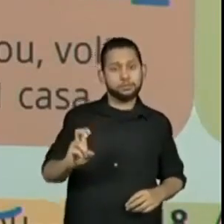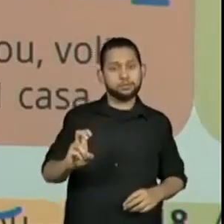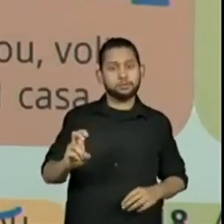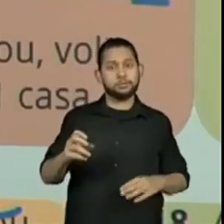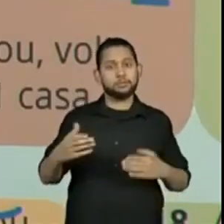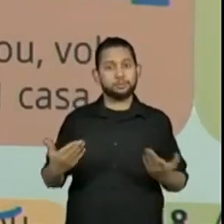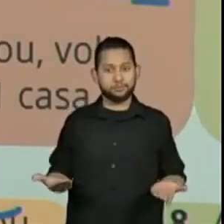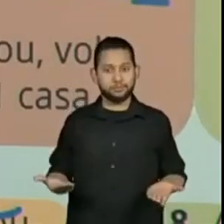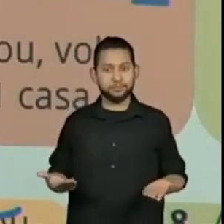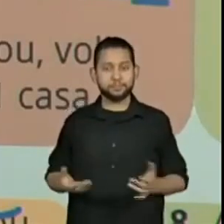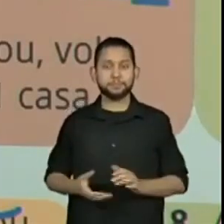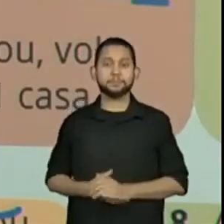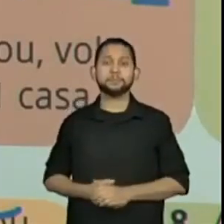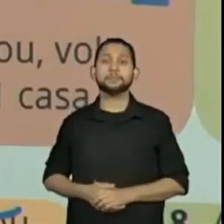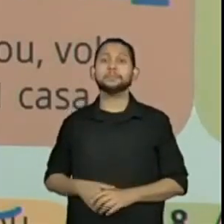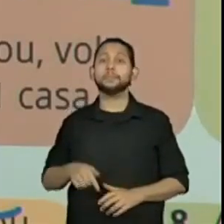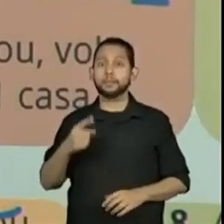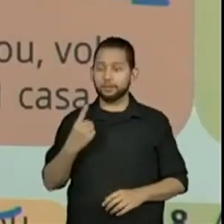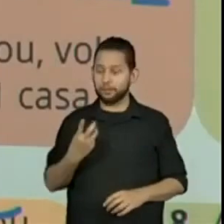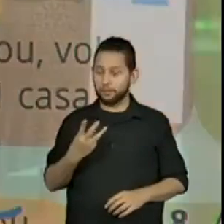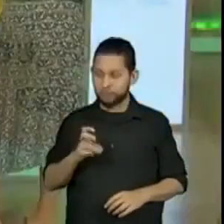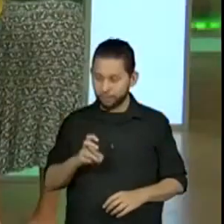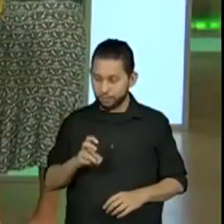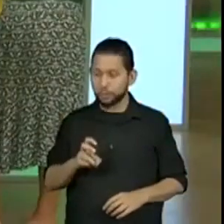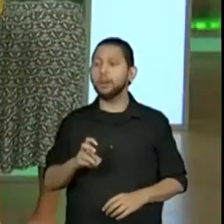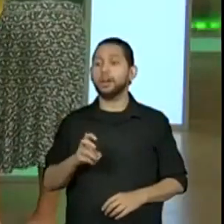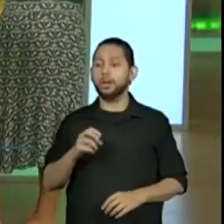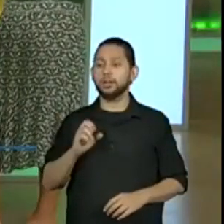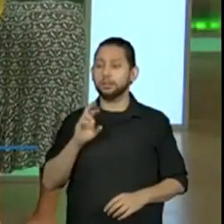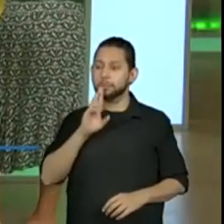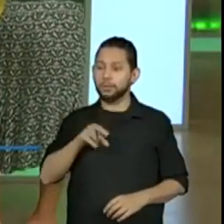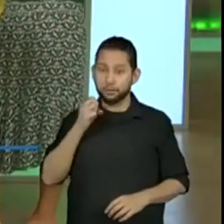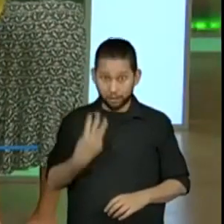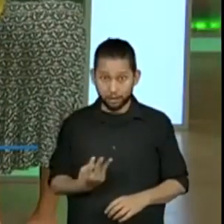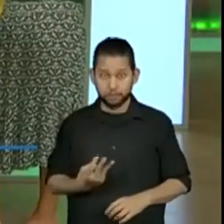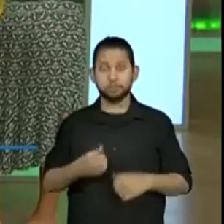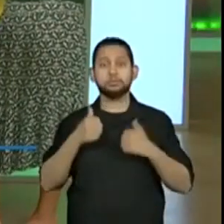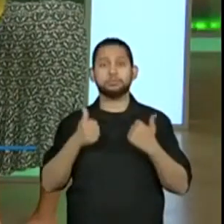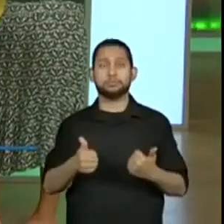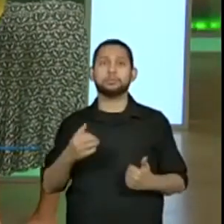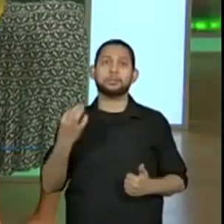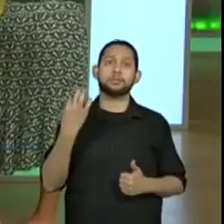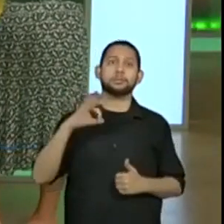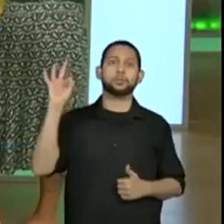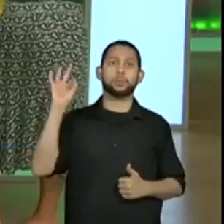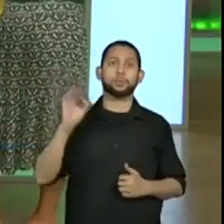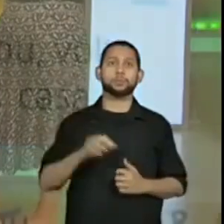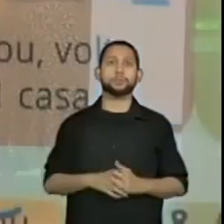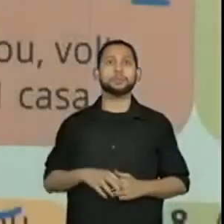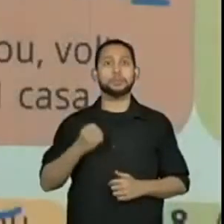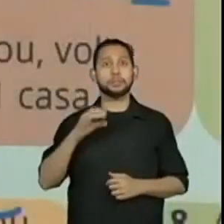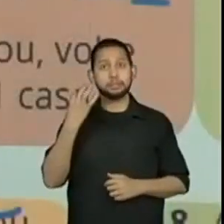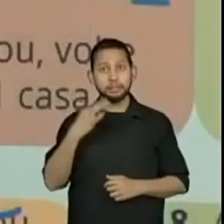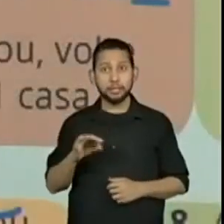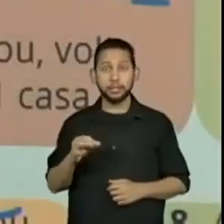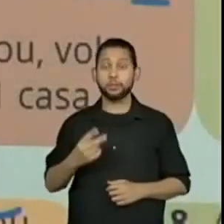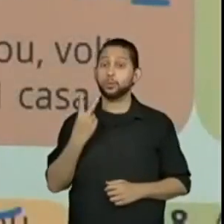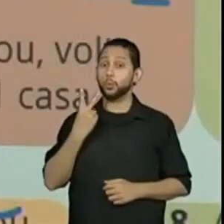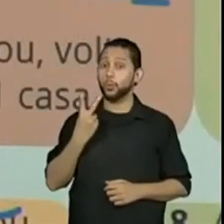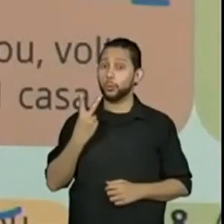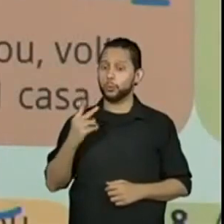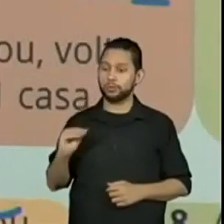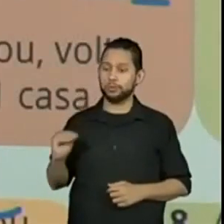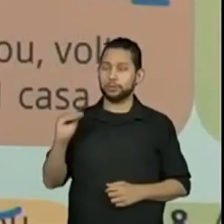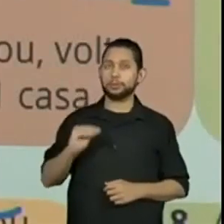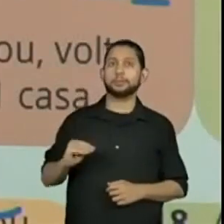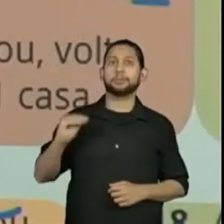135. Acertei. Acertei, pronto? Acertou. Arrasei. Então, já que eu acertei... Duas casinhas. Eu vou andar